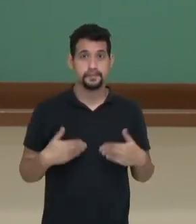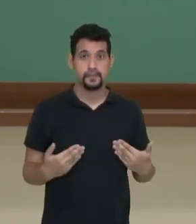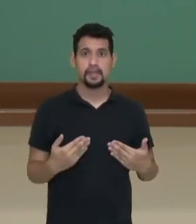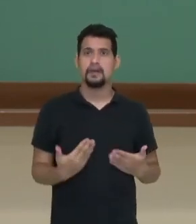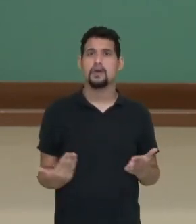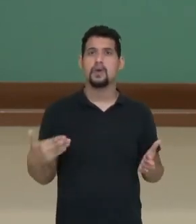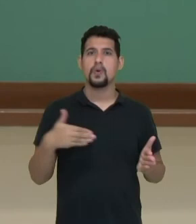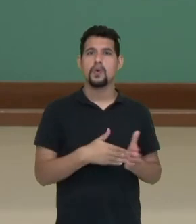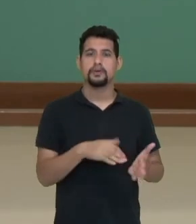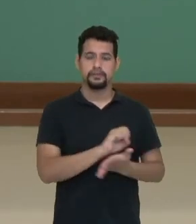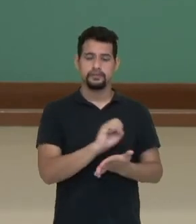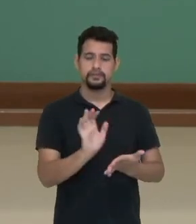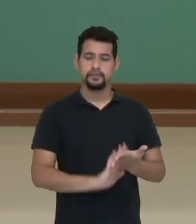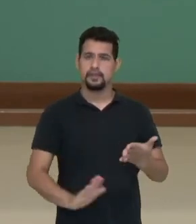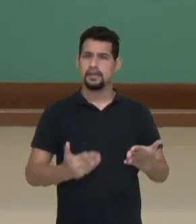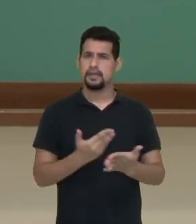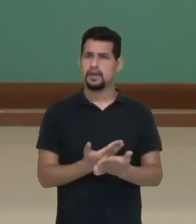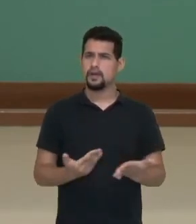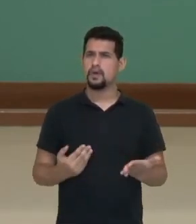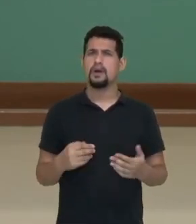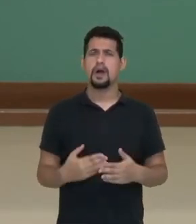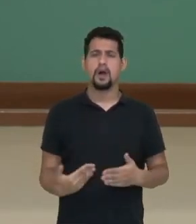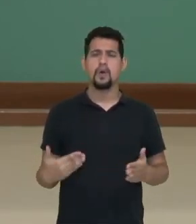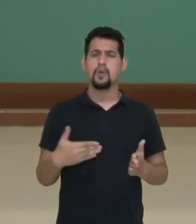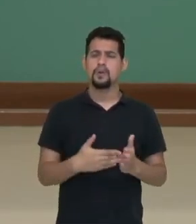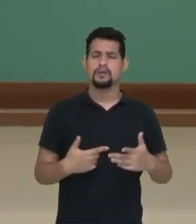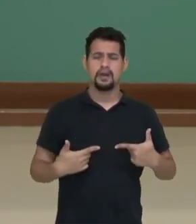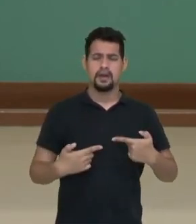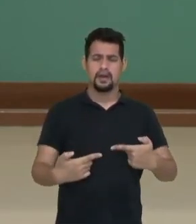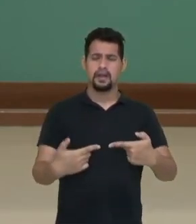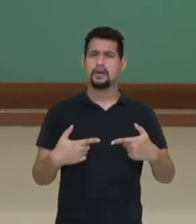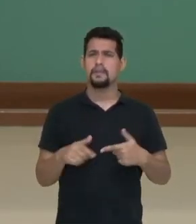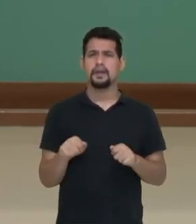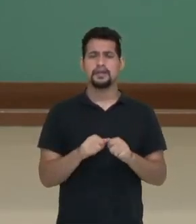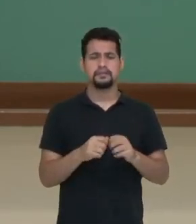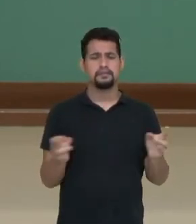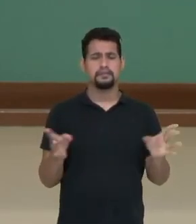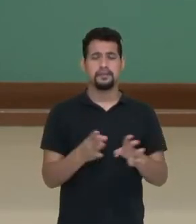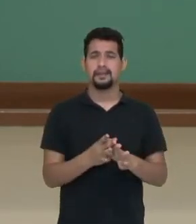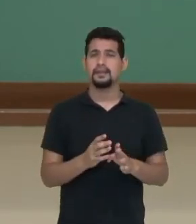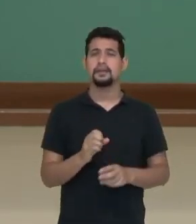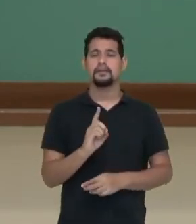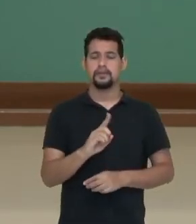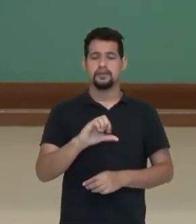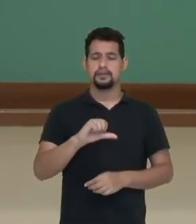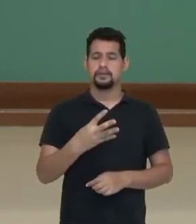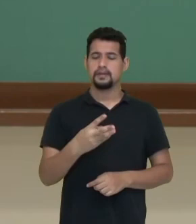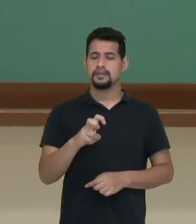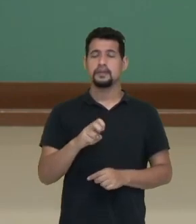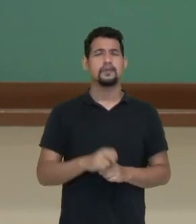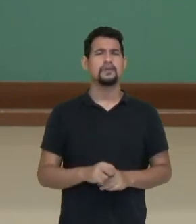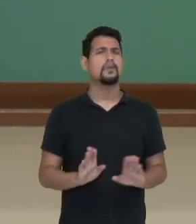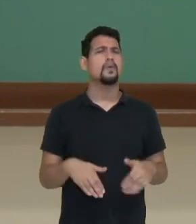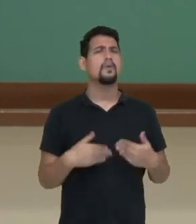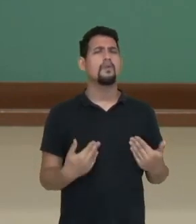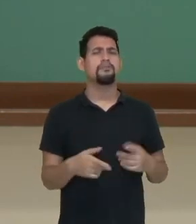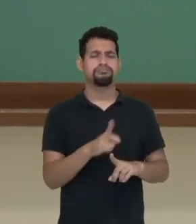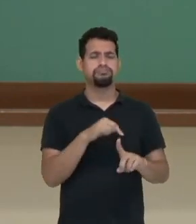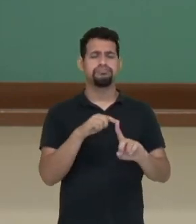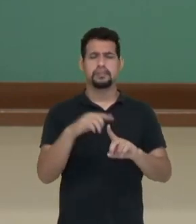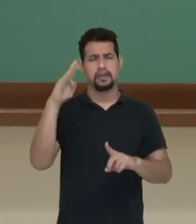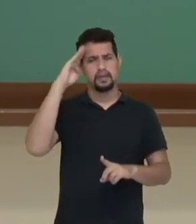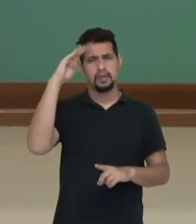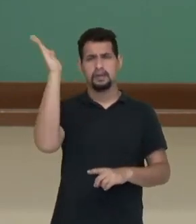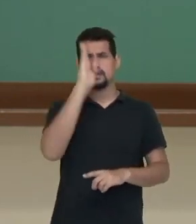última atividade da aula de hoje. A última guerra que o Brasil participou se encerrou em 1945. Desde então, quais funções o Exército Brasileiro